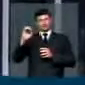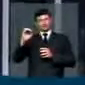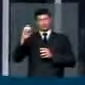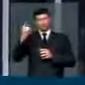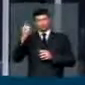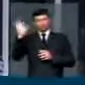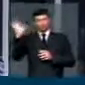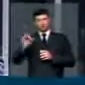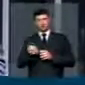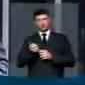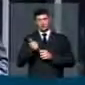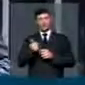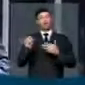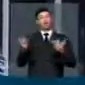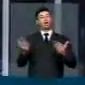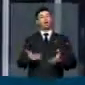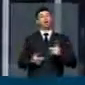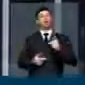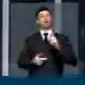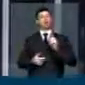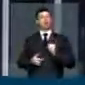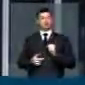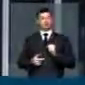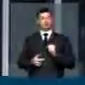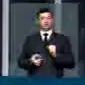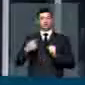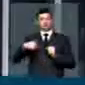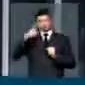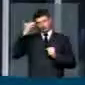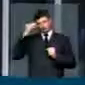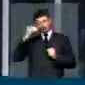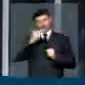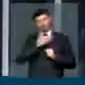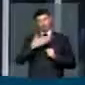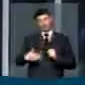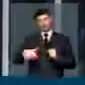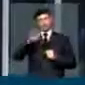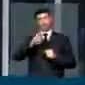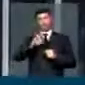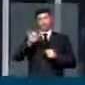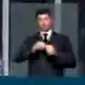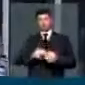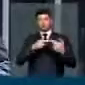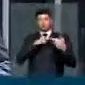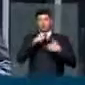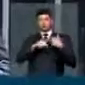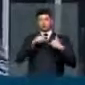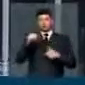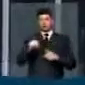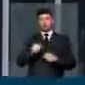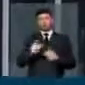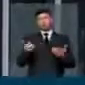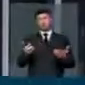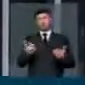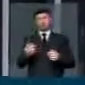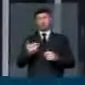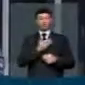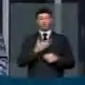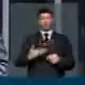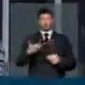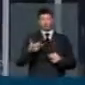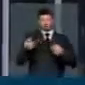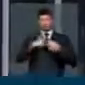0,01%. Então, agora, nós entendemos que a União vai fazer de verdade o seu papel. Se é para ela levar um convênio para o